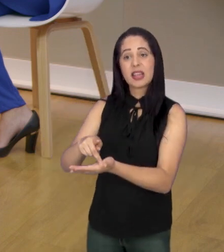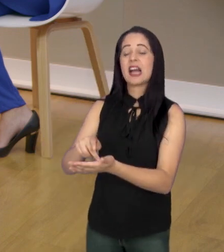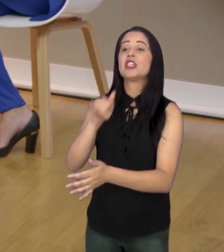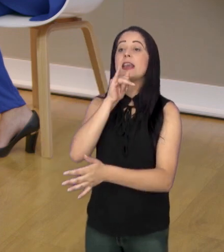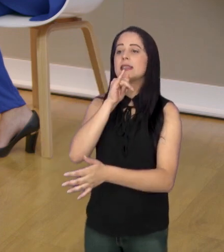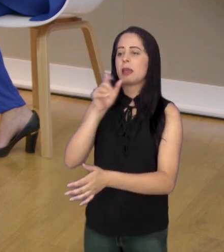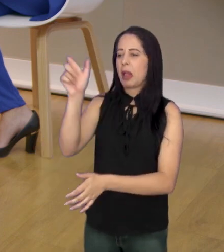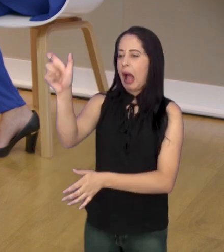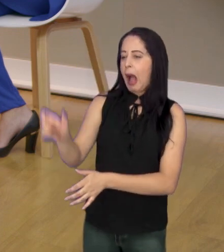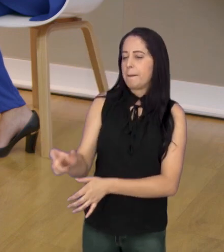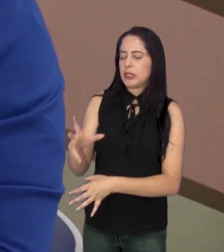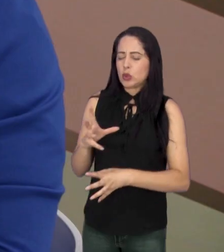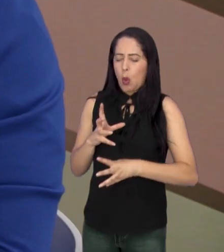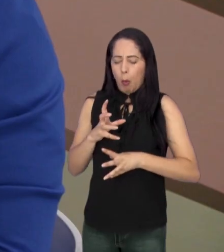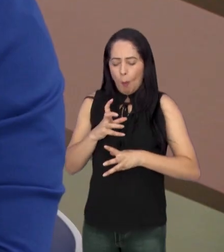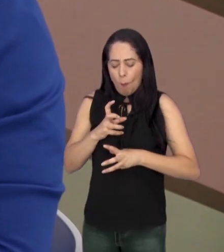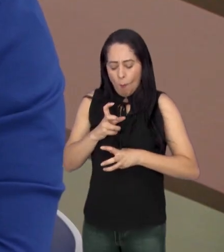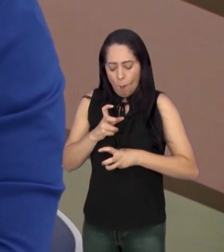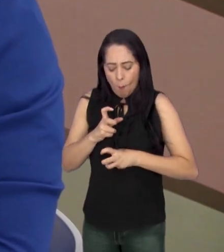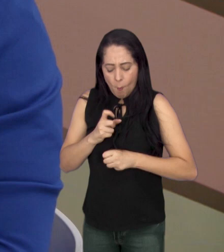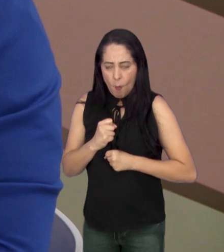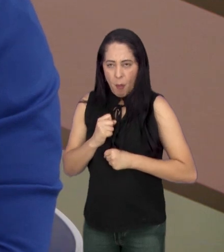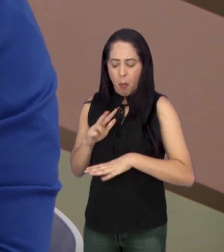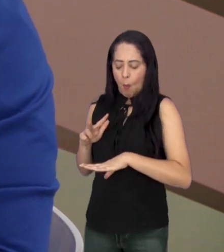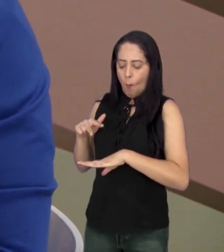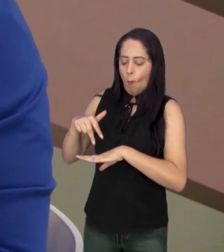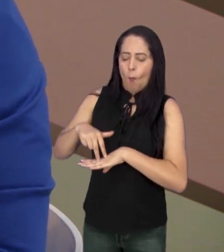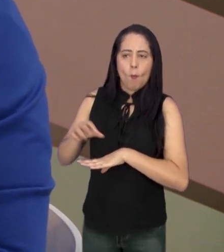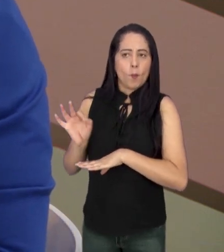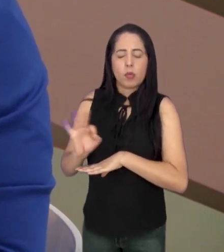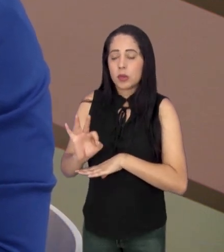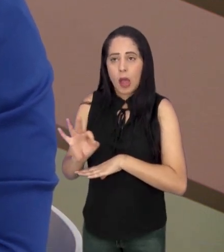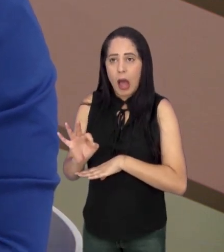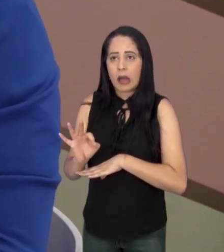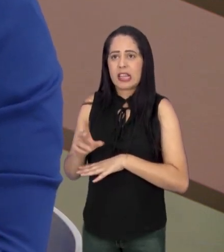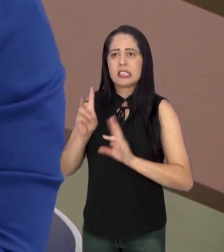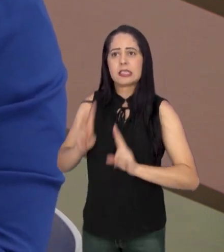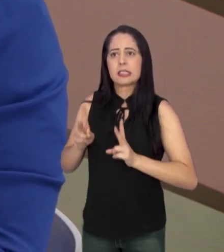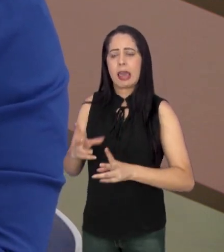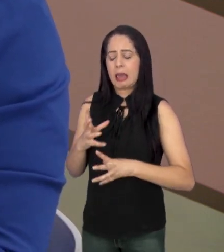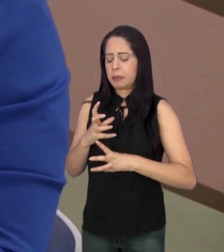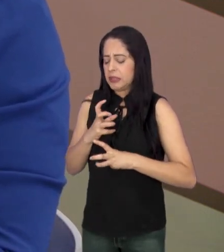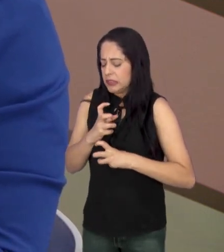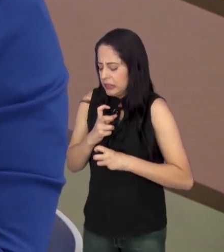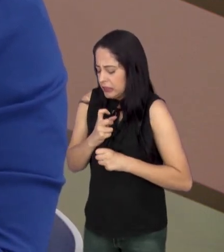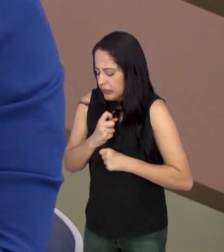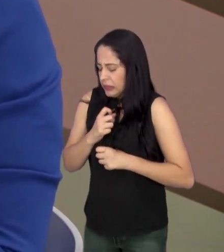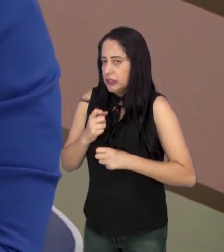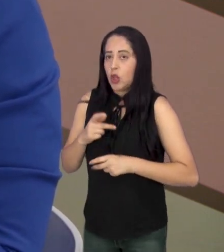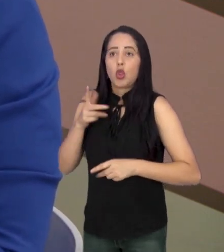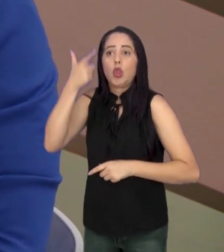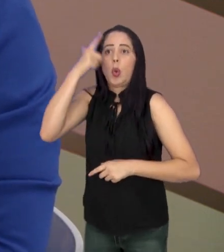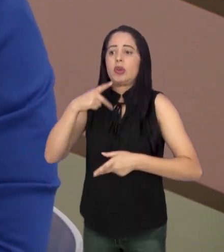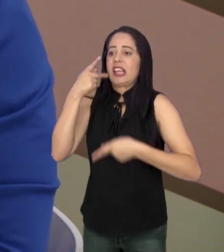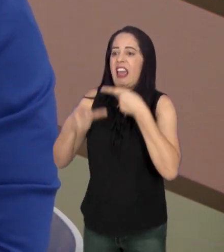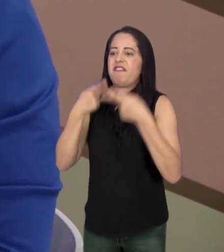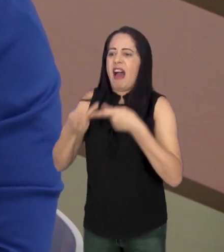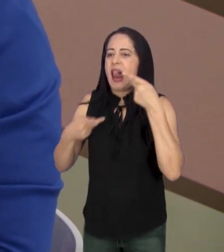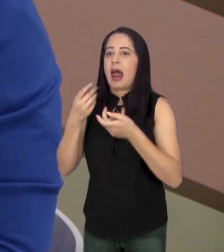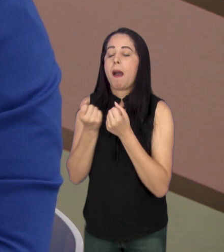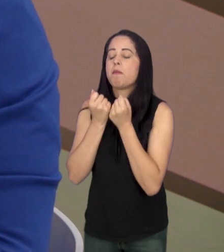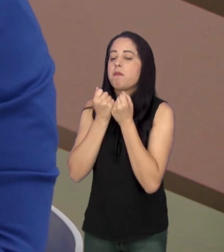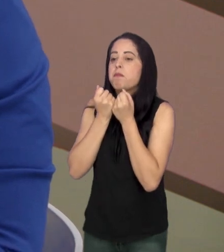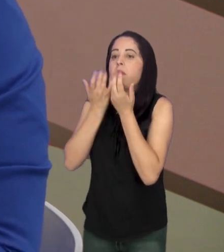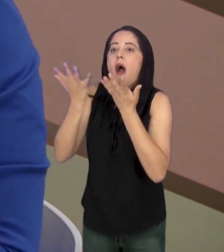pessoa costuma guardar muitos sentimentos, não consegue se posicionar, o corpo fala. Não consegue falar e verbalizar dentro